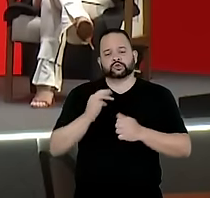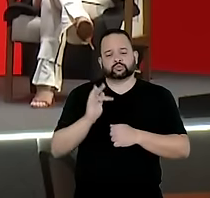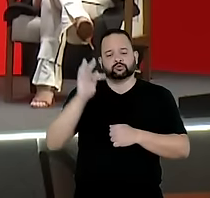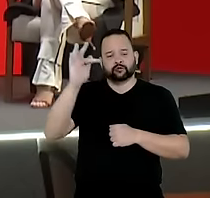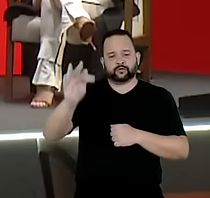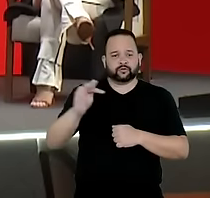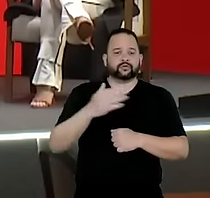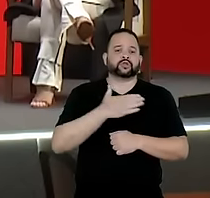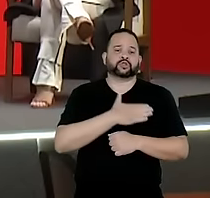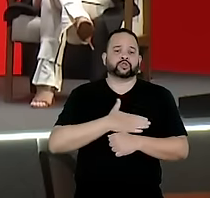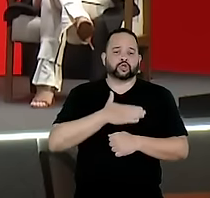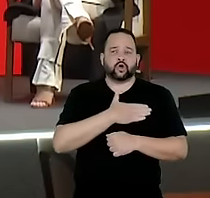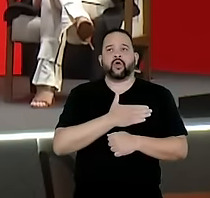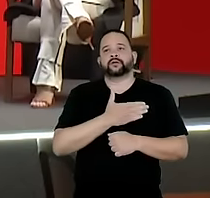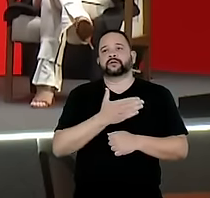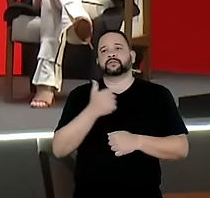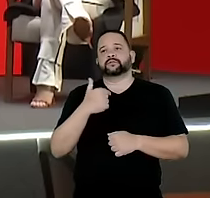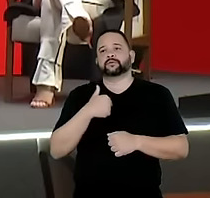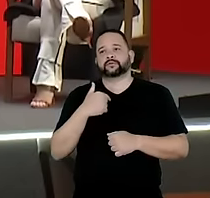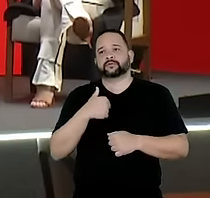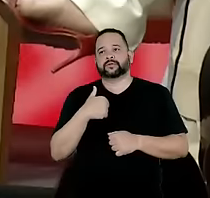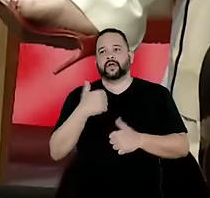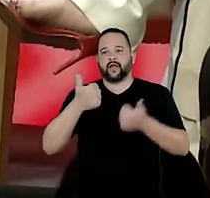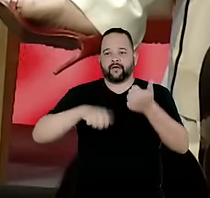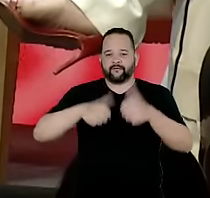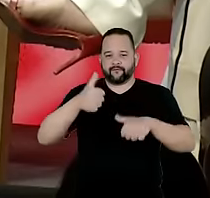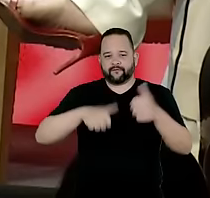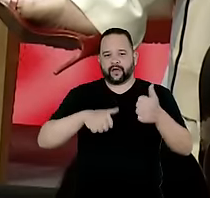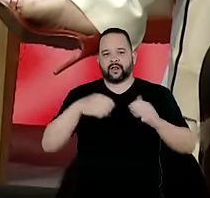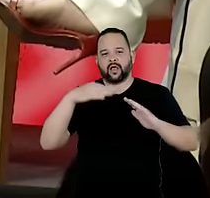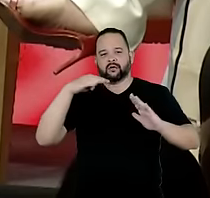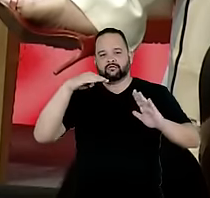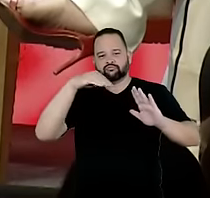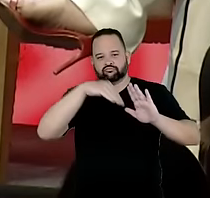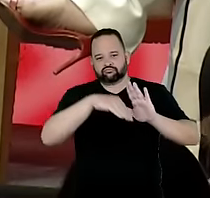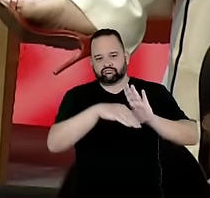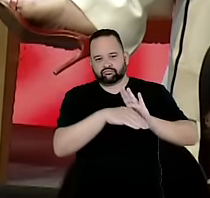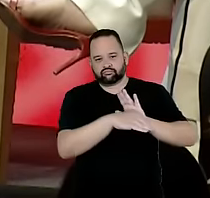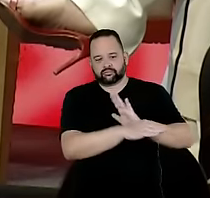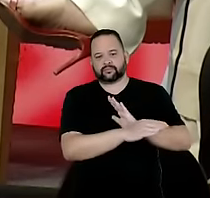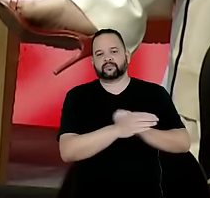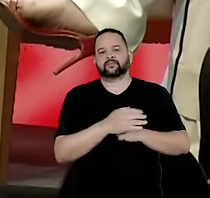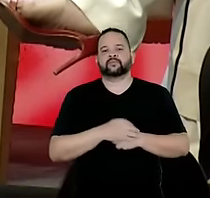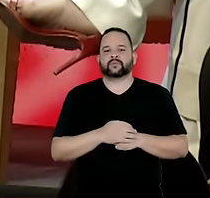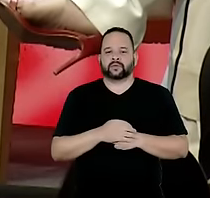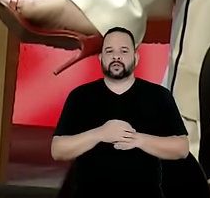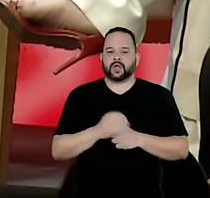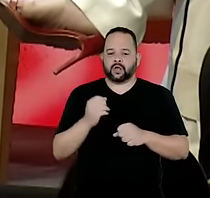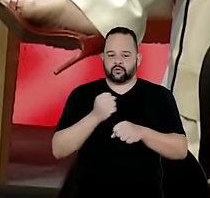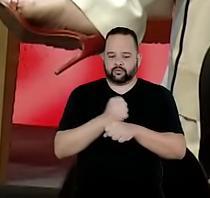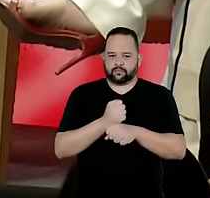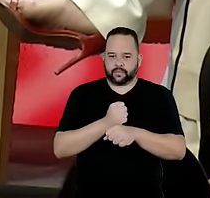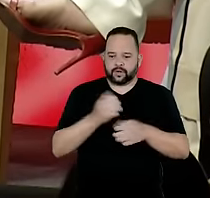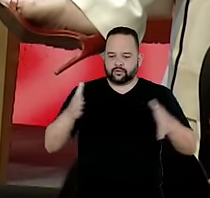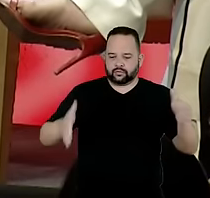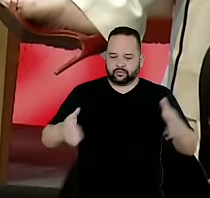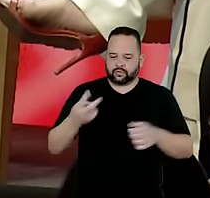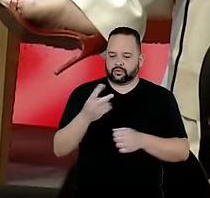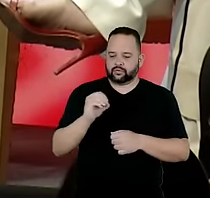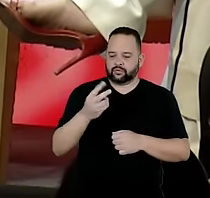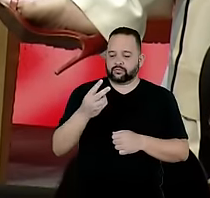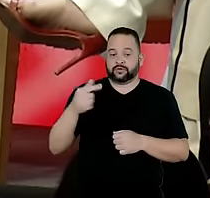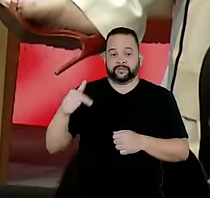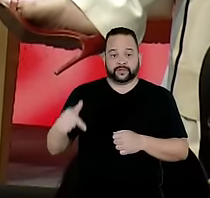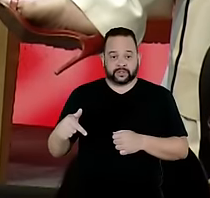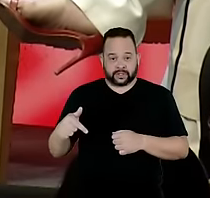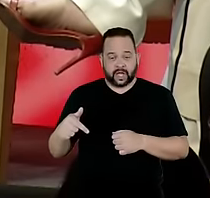da curva a gente tá aplicado também no no prazo 27 que é o prazo da próxima eleição a gente acha que a tendência o banco central